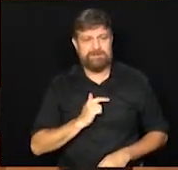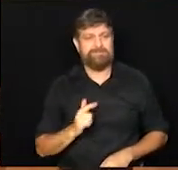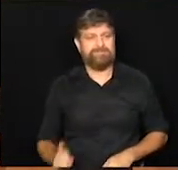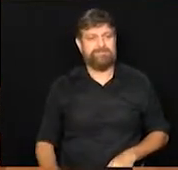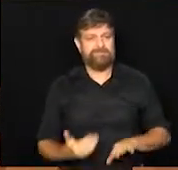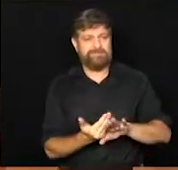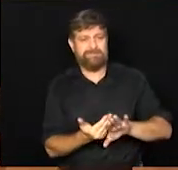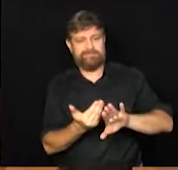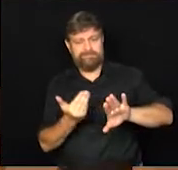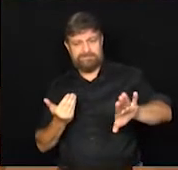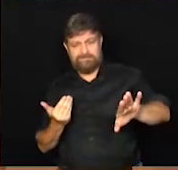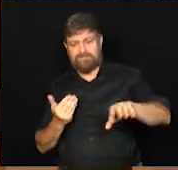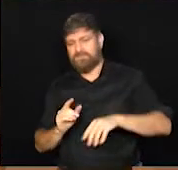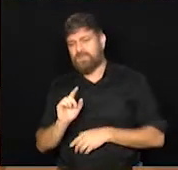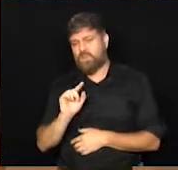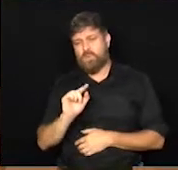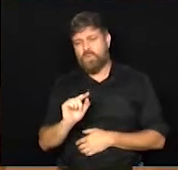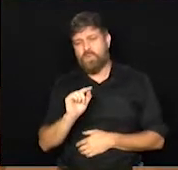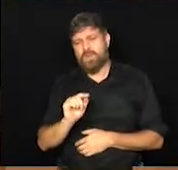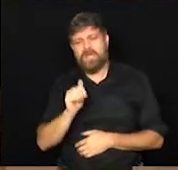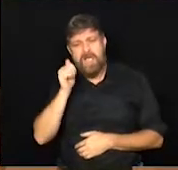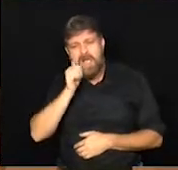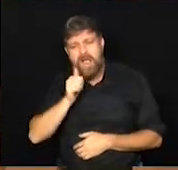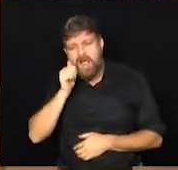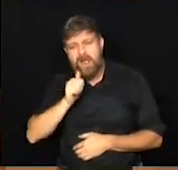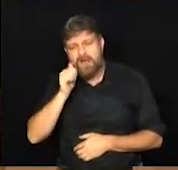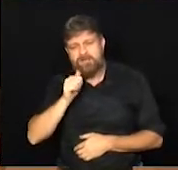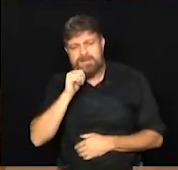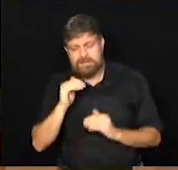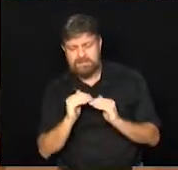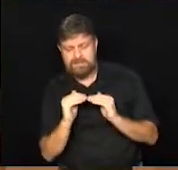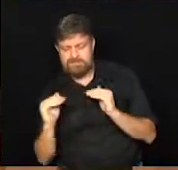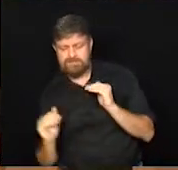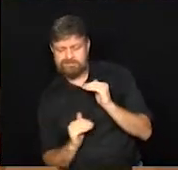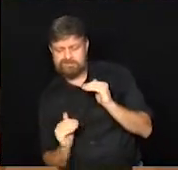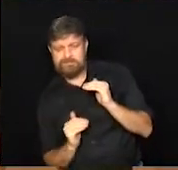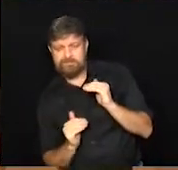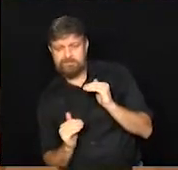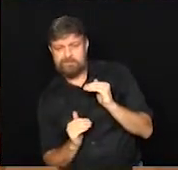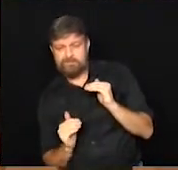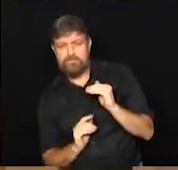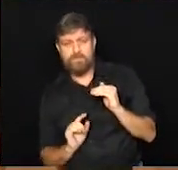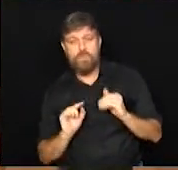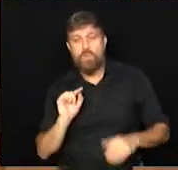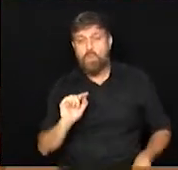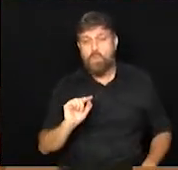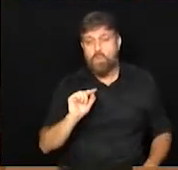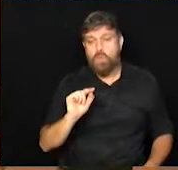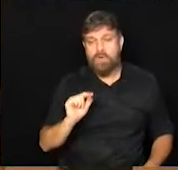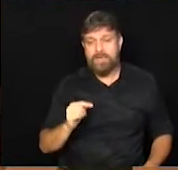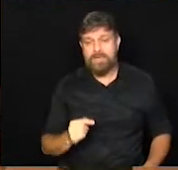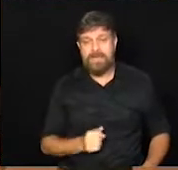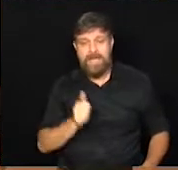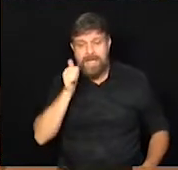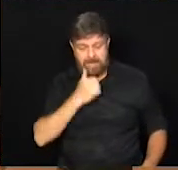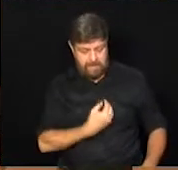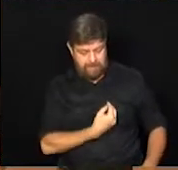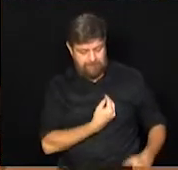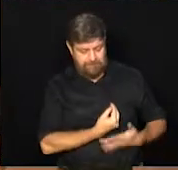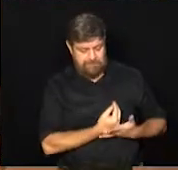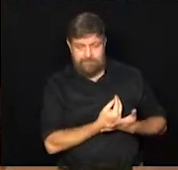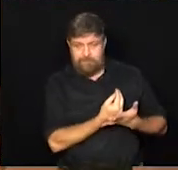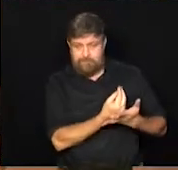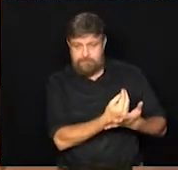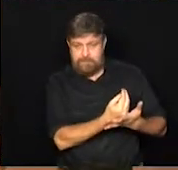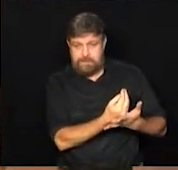distância das mulheres, existe uma distância entre o que é a vida das mulheres, as mulheres que